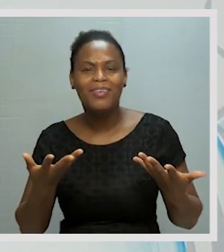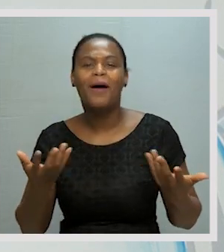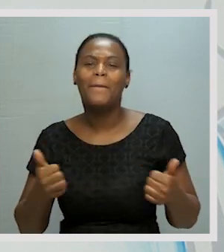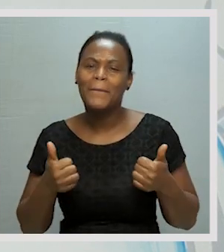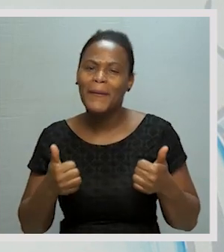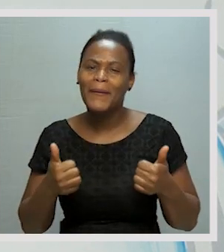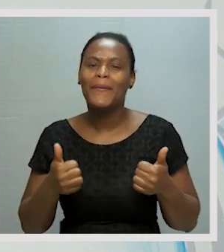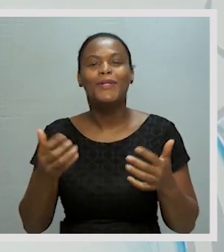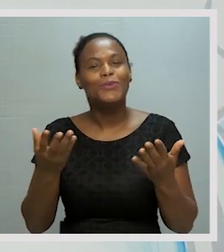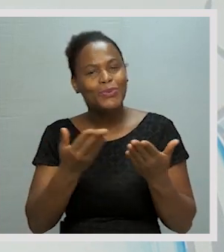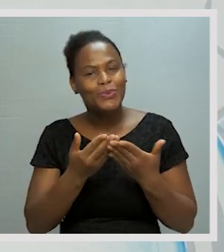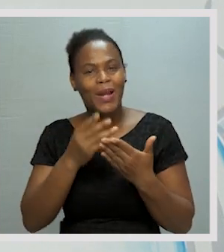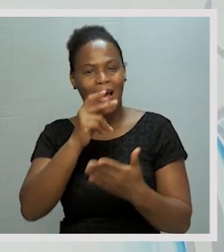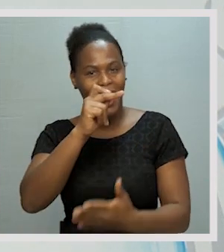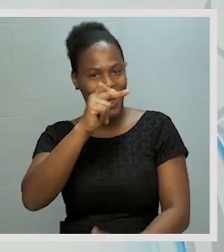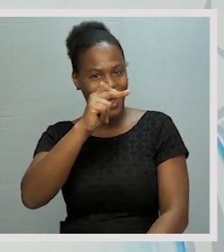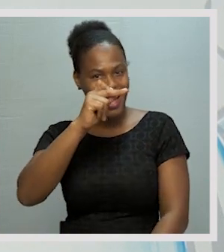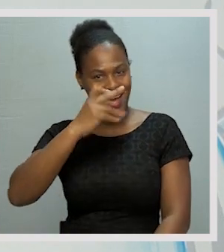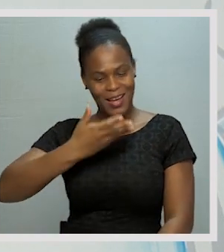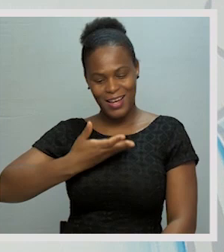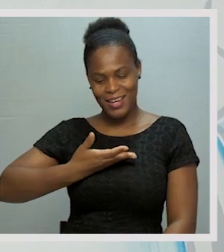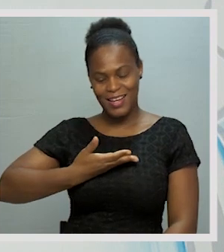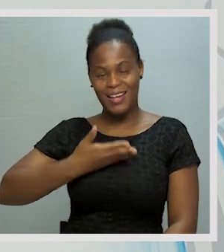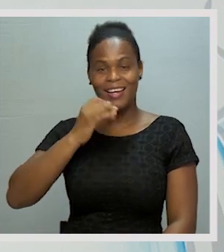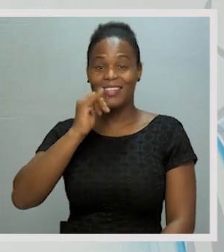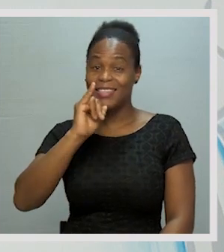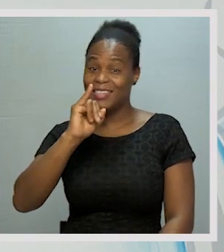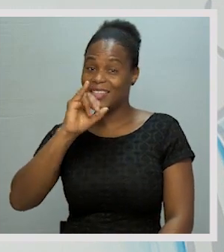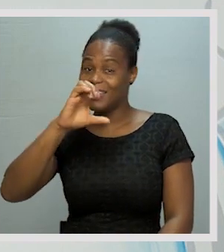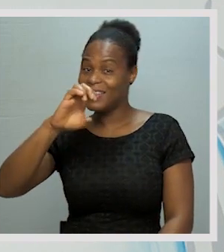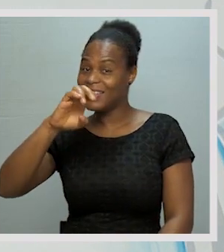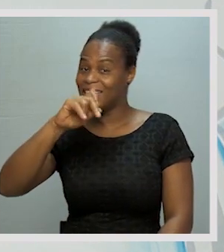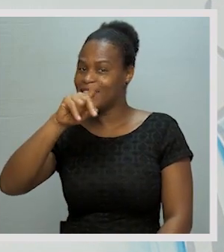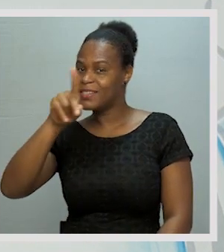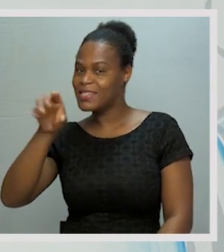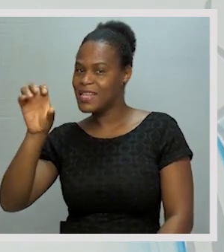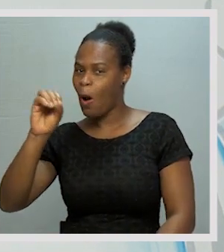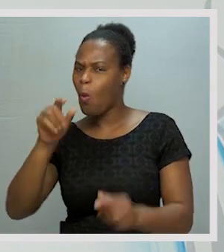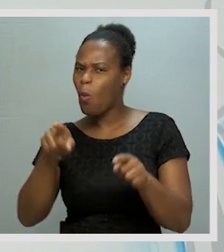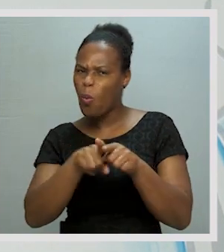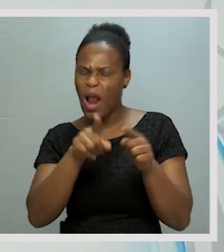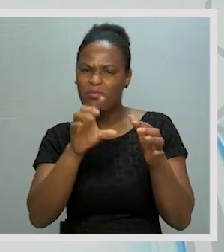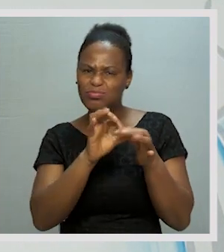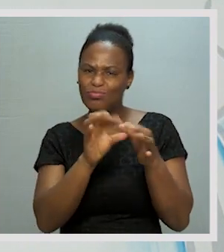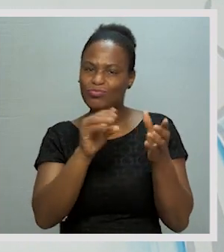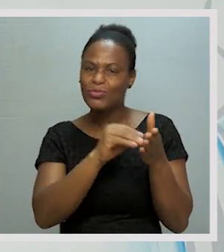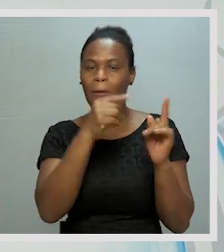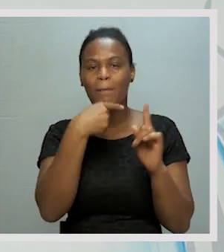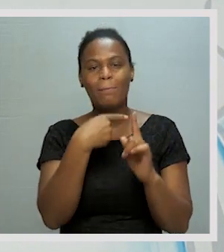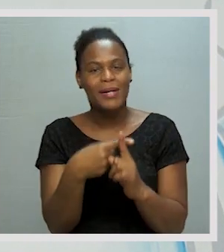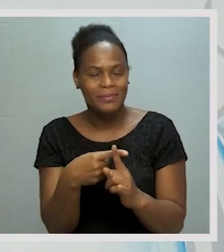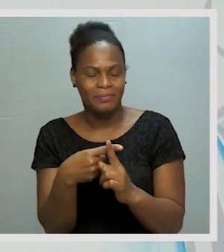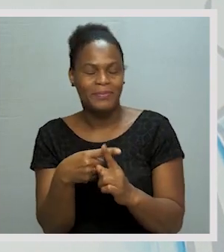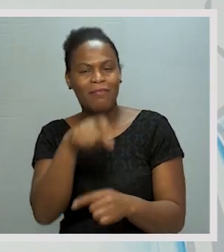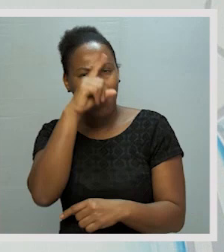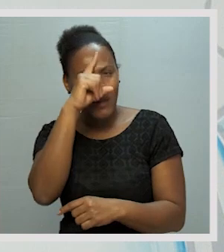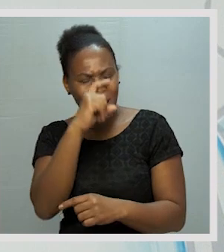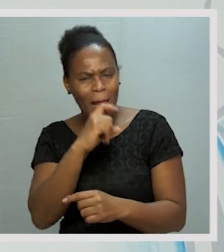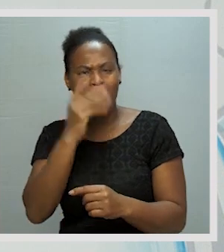a adição. Então, vamos rapidamente fazer uma pequena